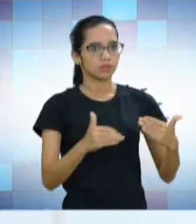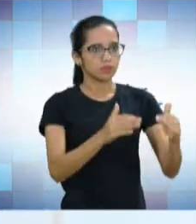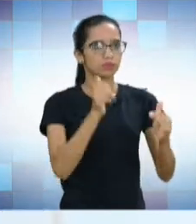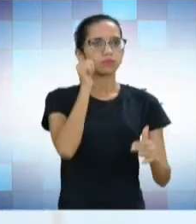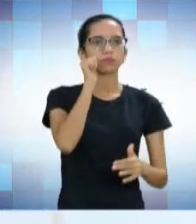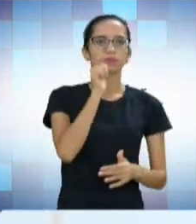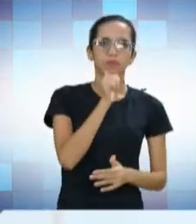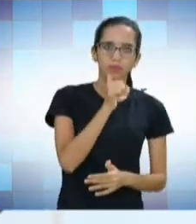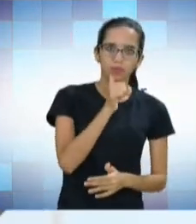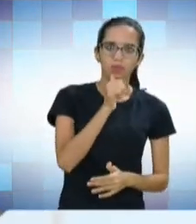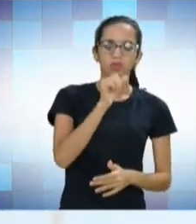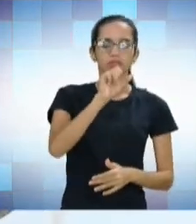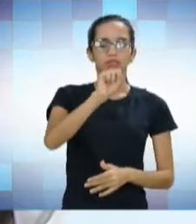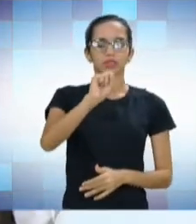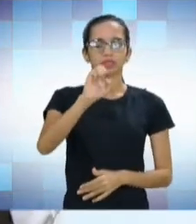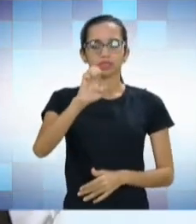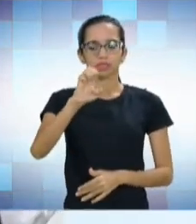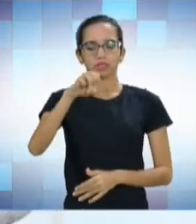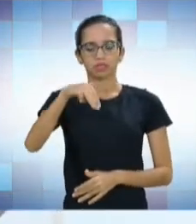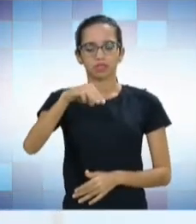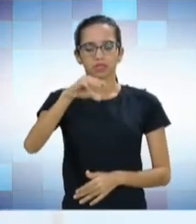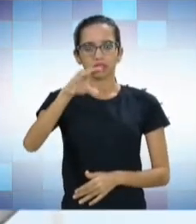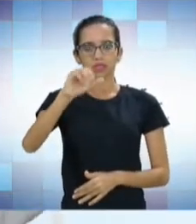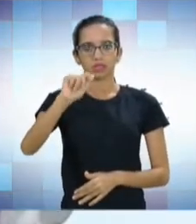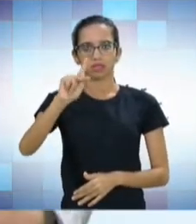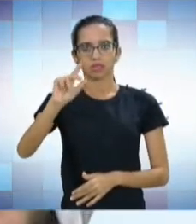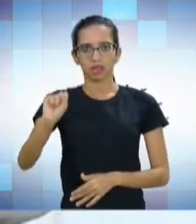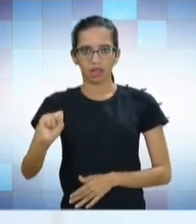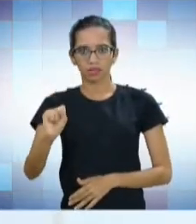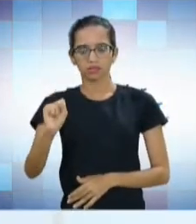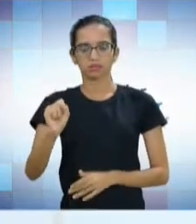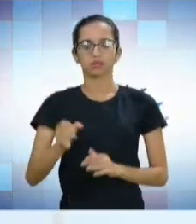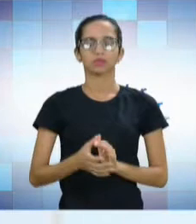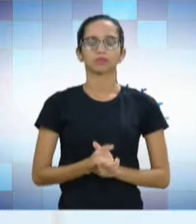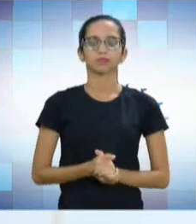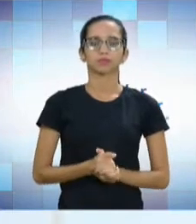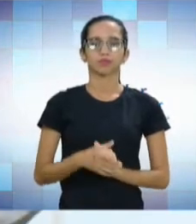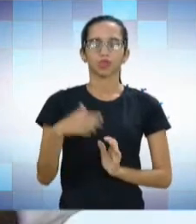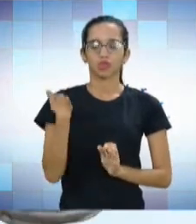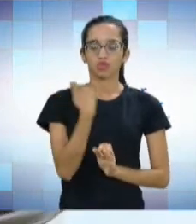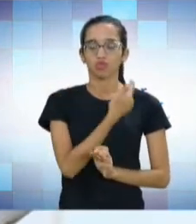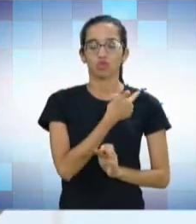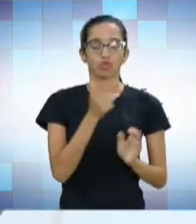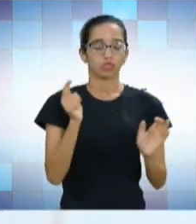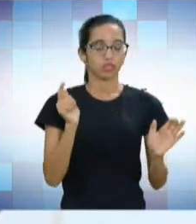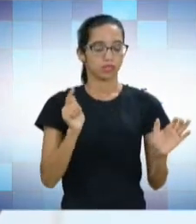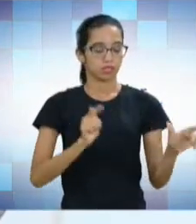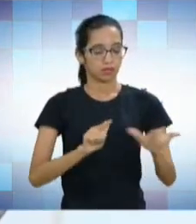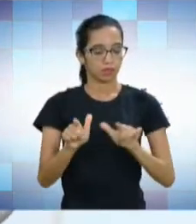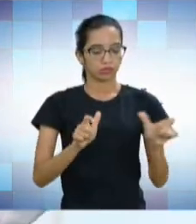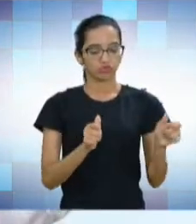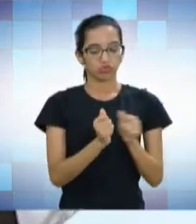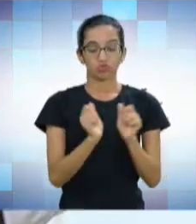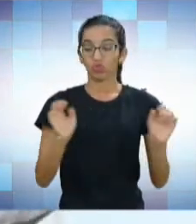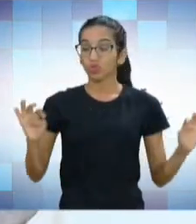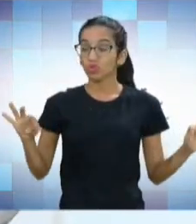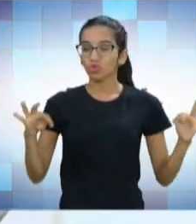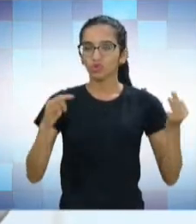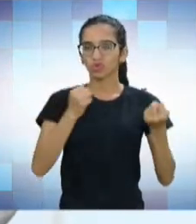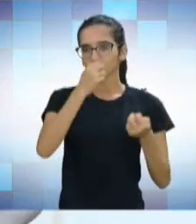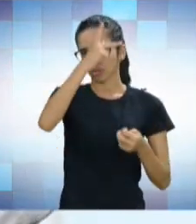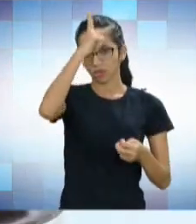mulher assim casp é que eram antigas éticas e agora sem carta nós trabalhamos em conjunto ou seja a prefeitura